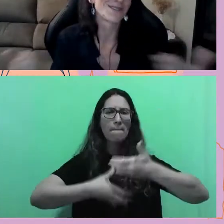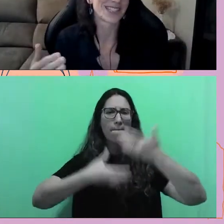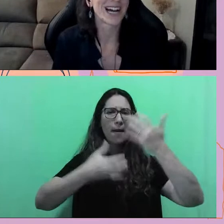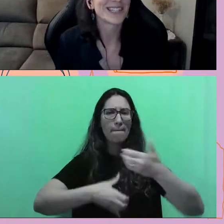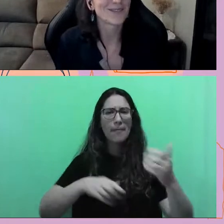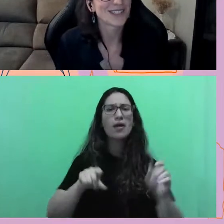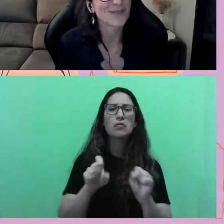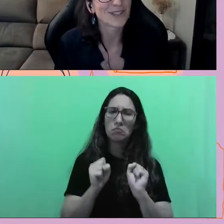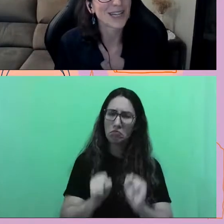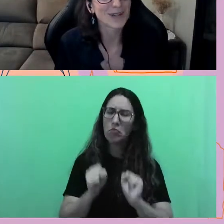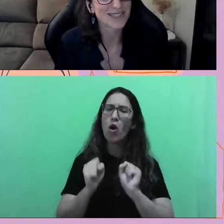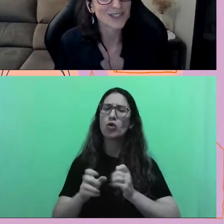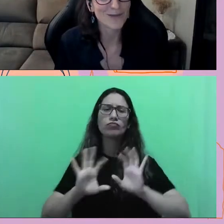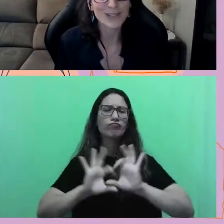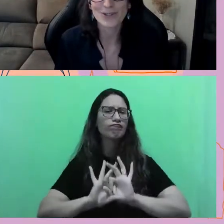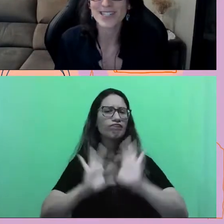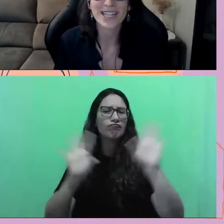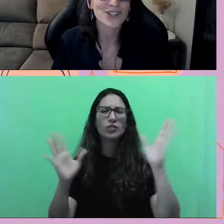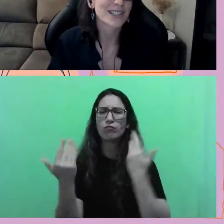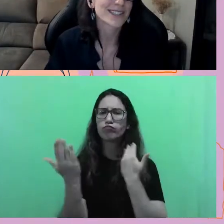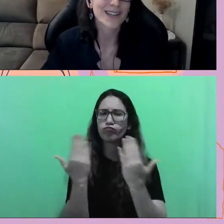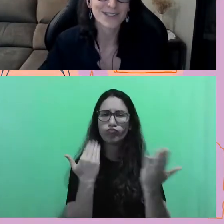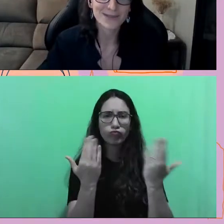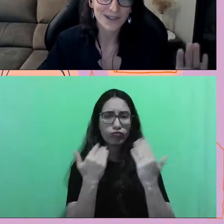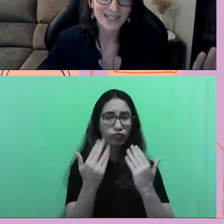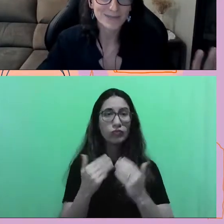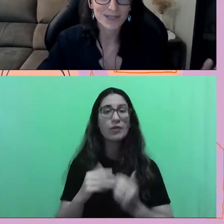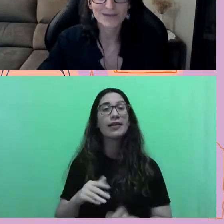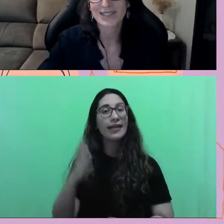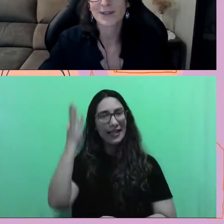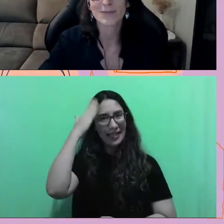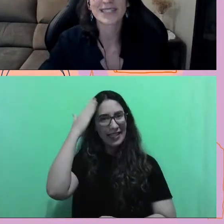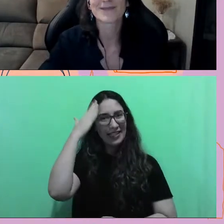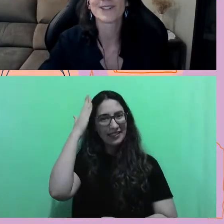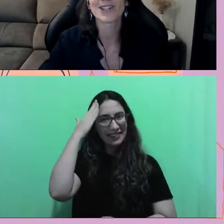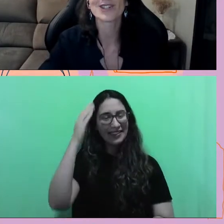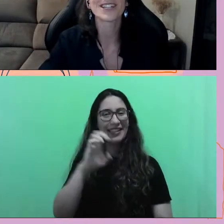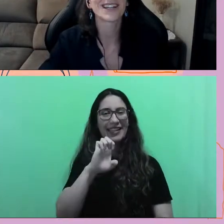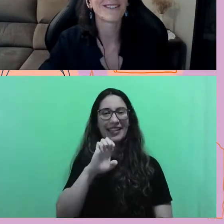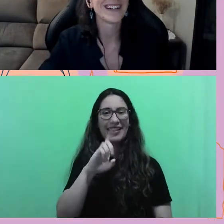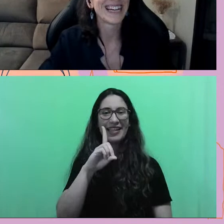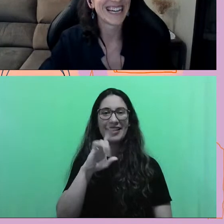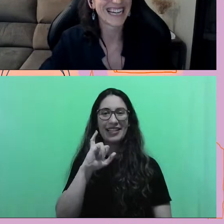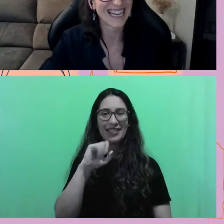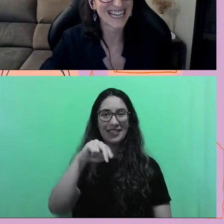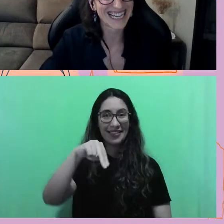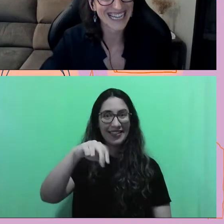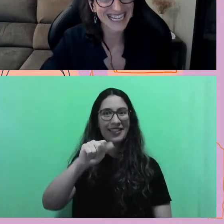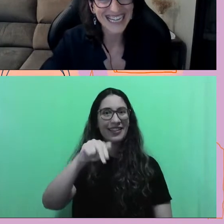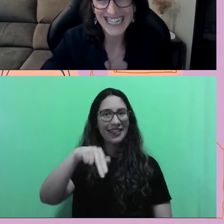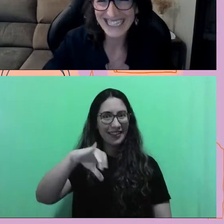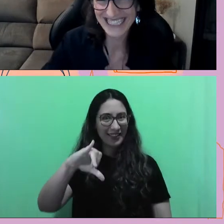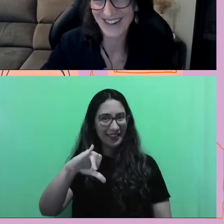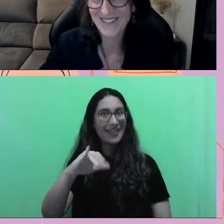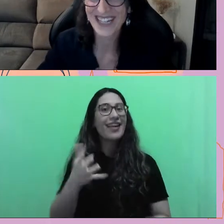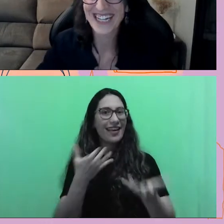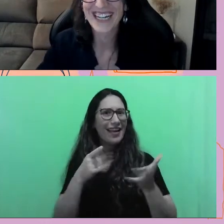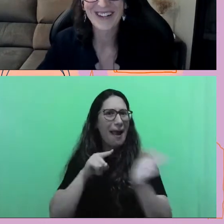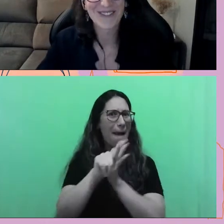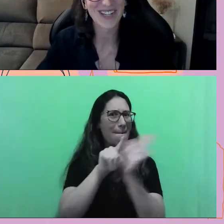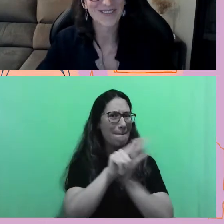outra convidada, enfim, então fiquem bastante à vontade. Eu sei que a Edinancy quer fazer várias perguntas sobre cerveja, então,